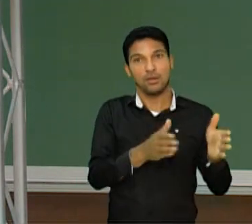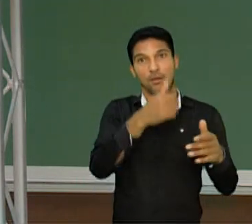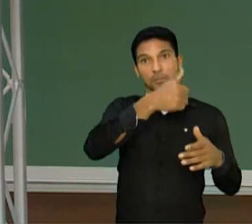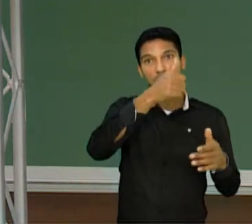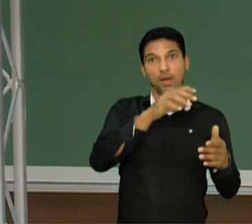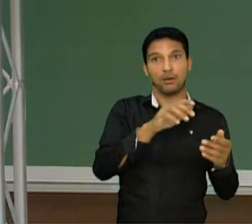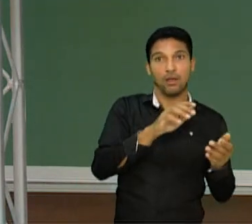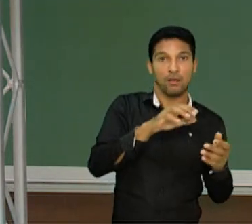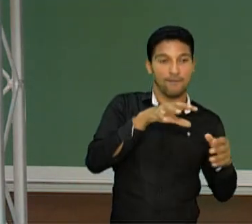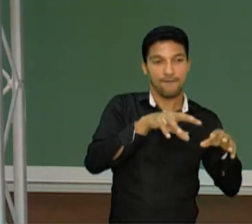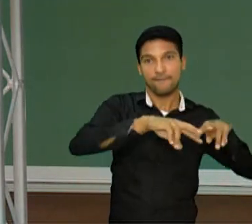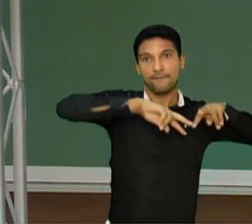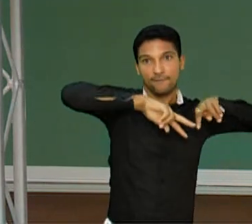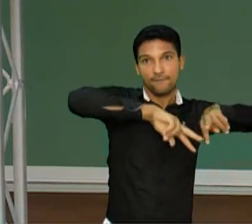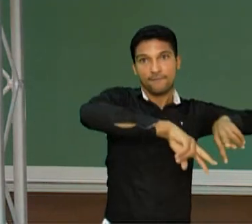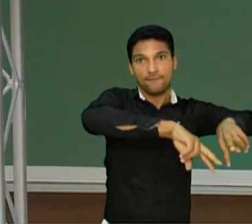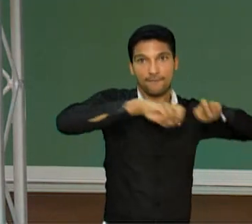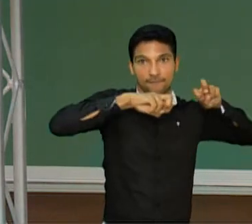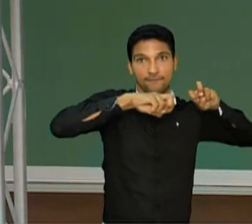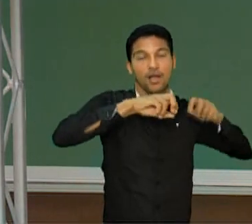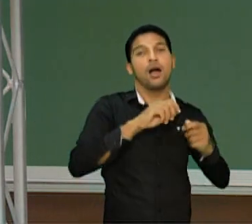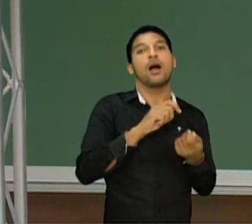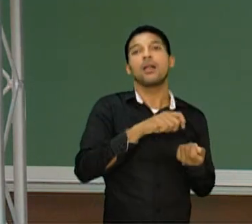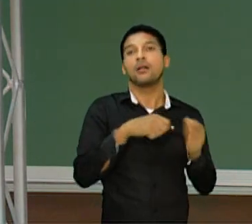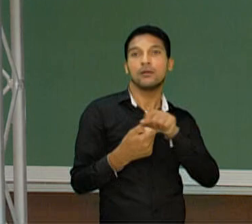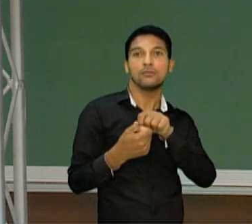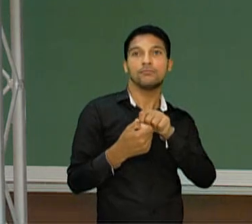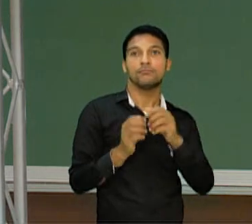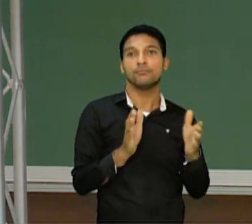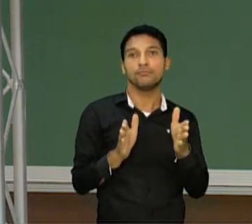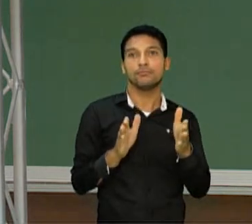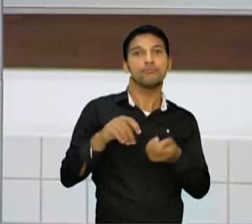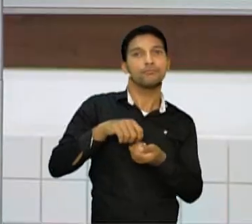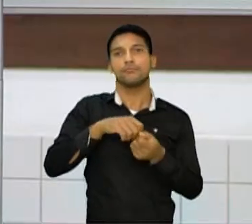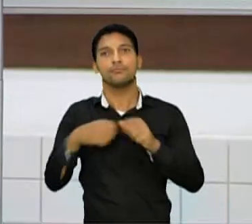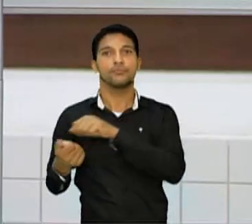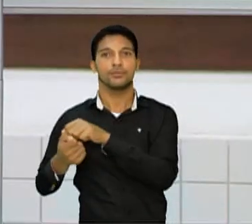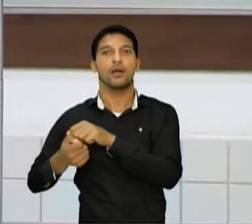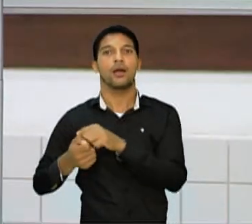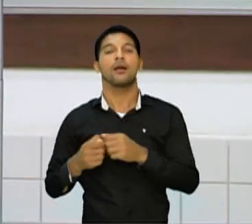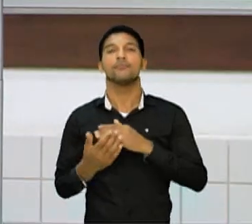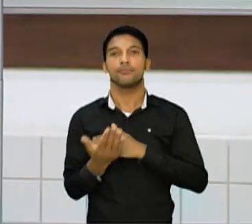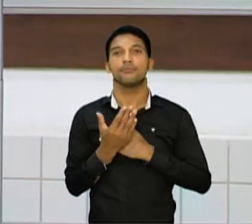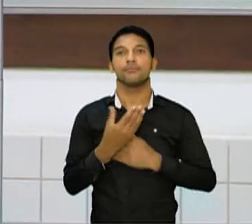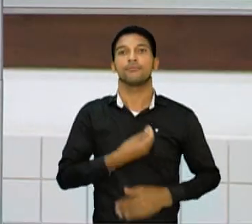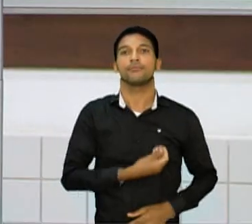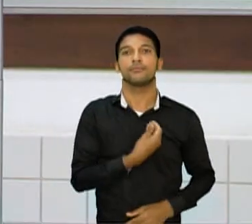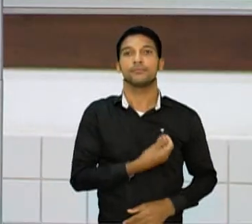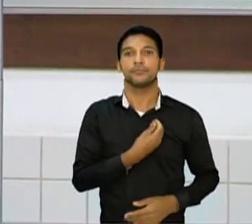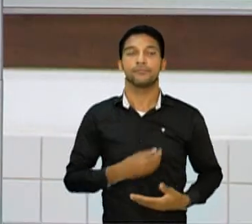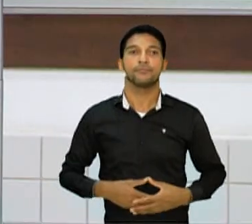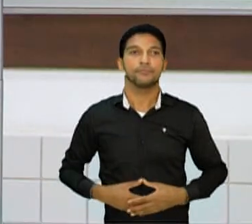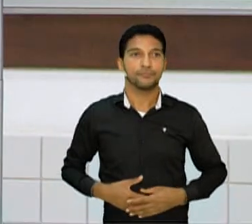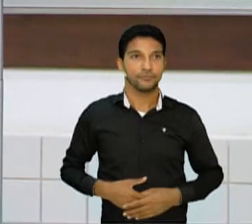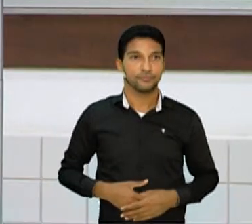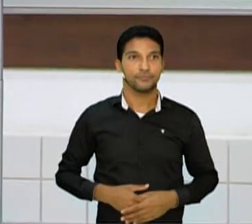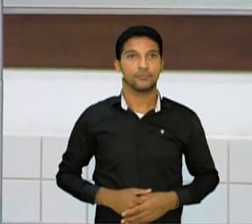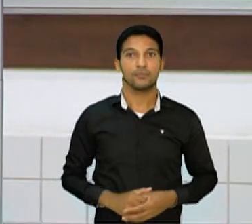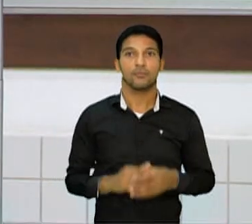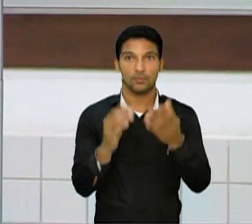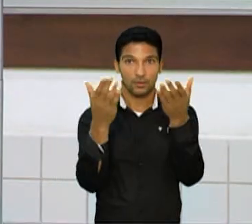a partir dessas duas fontes energéticas. Desta forma, também devemos olhar